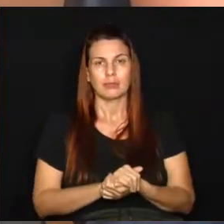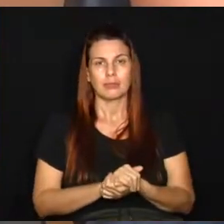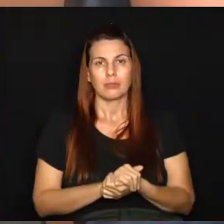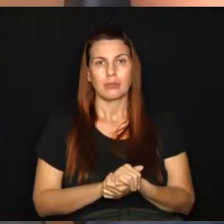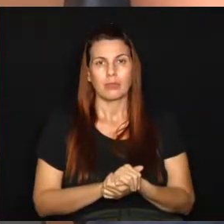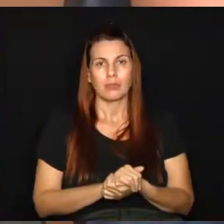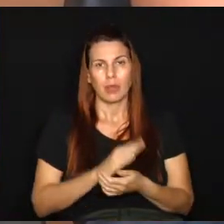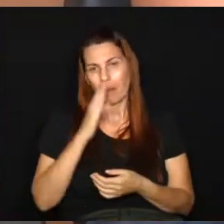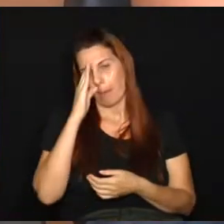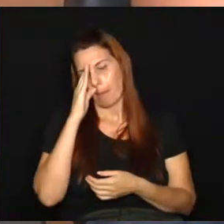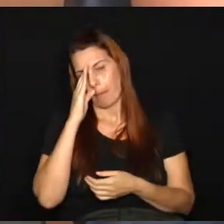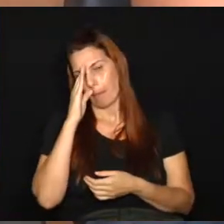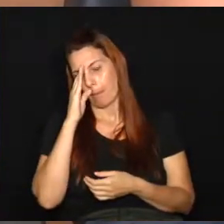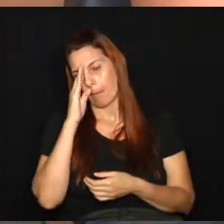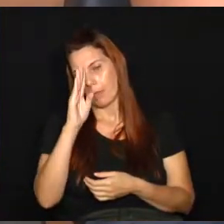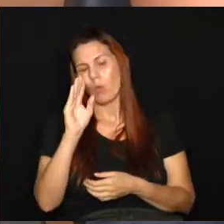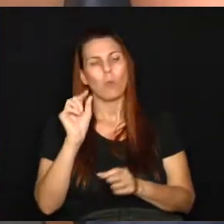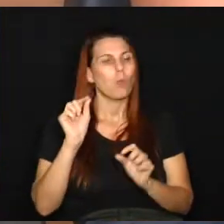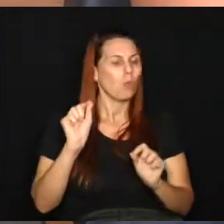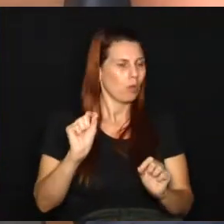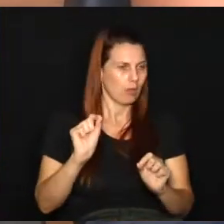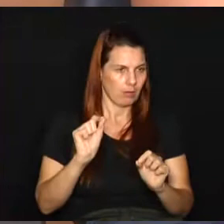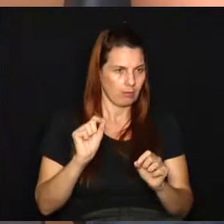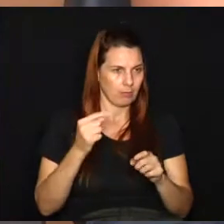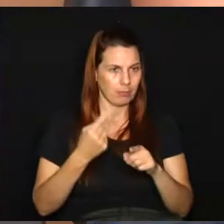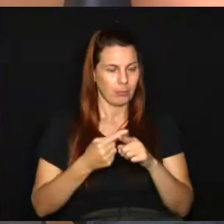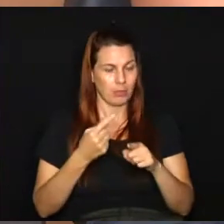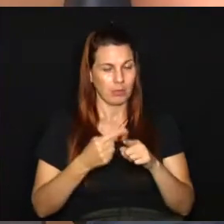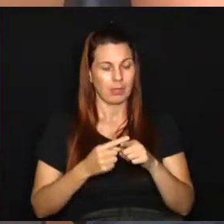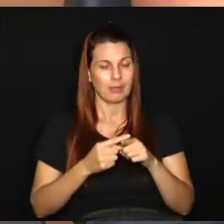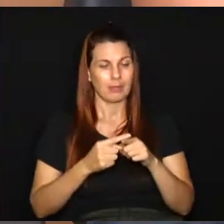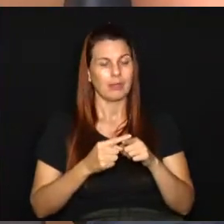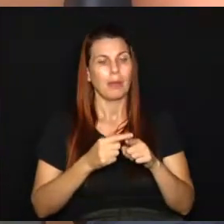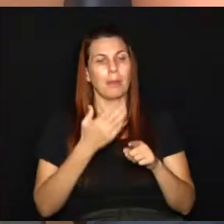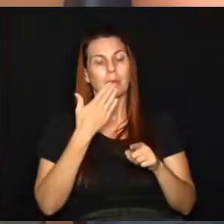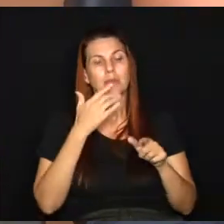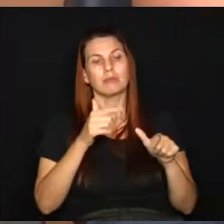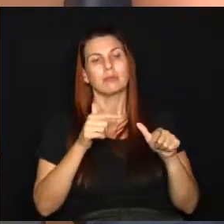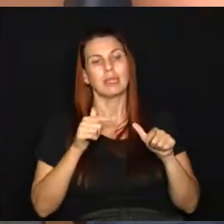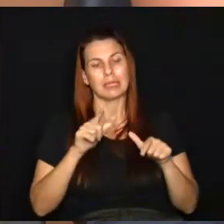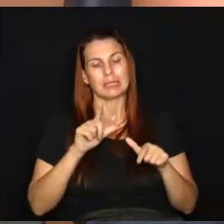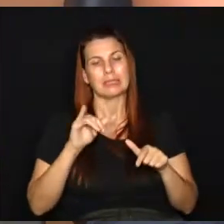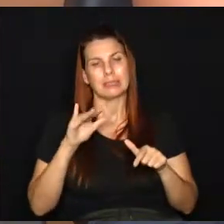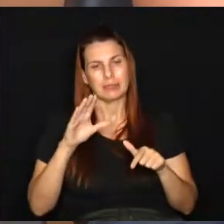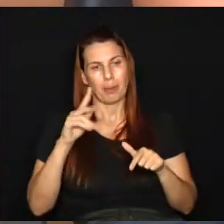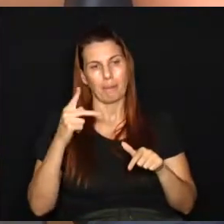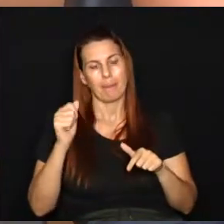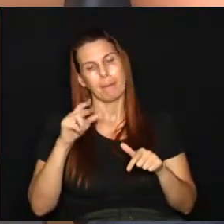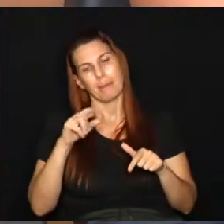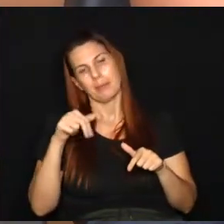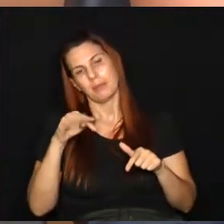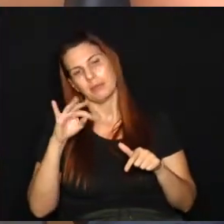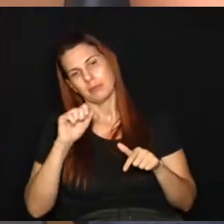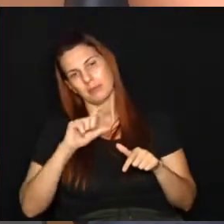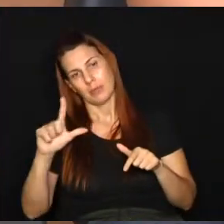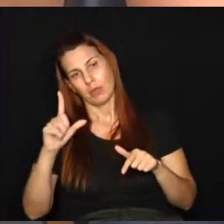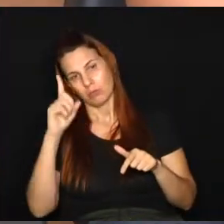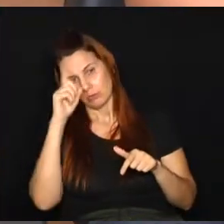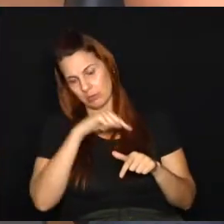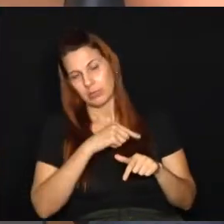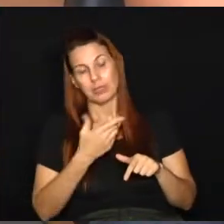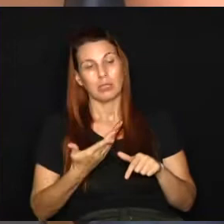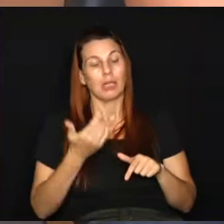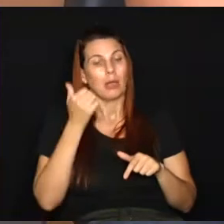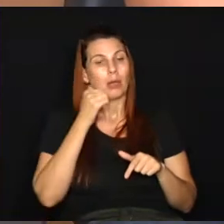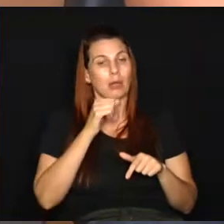Principalmente pelo fato da licença parental, porque é muito desigual, assim, é abissal a diferença da licença